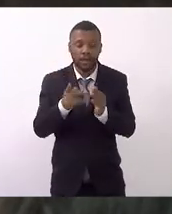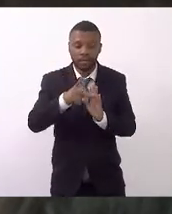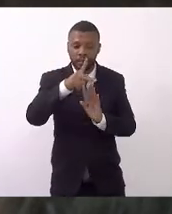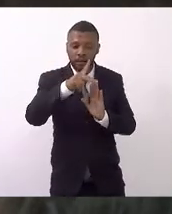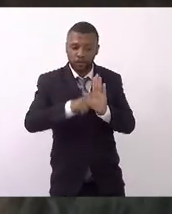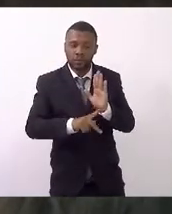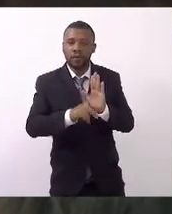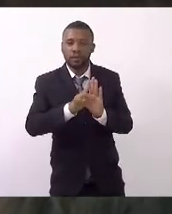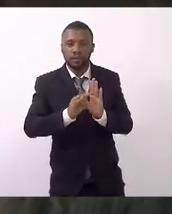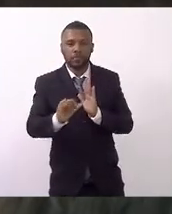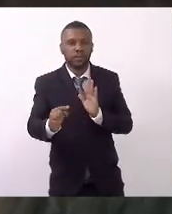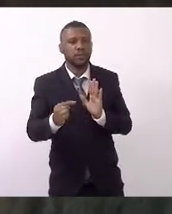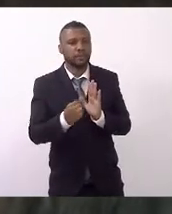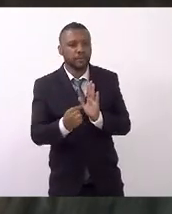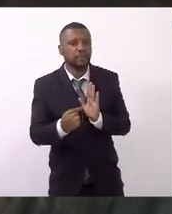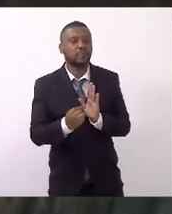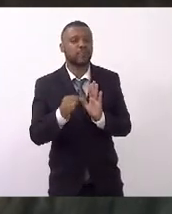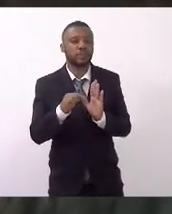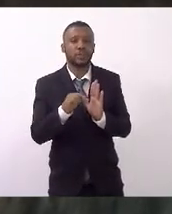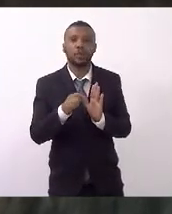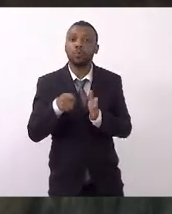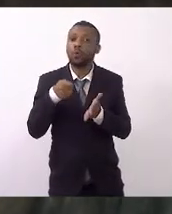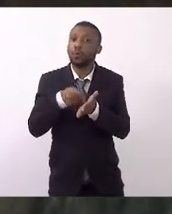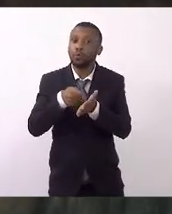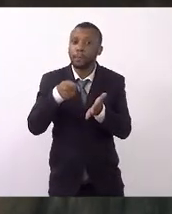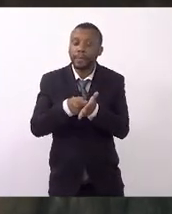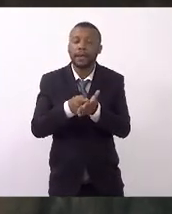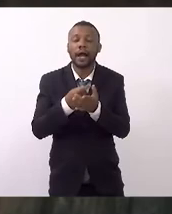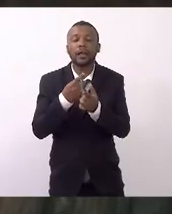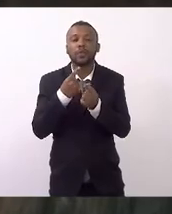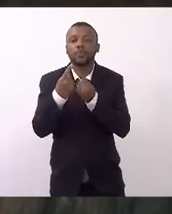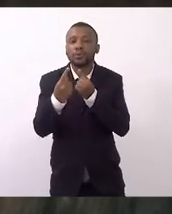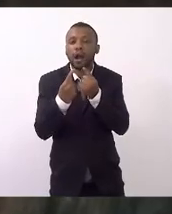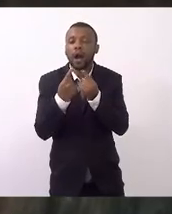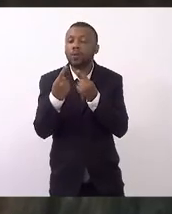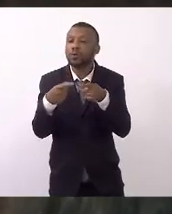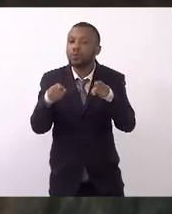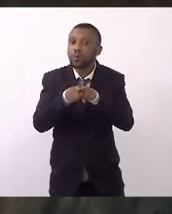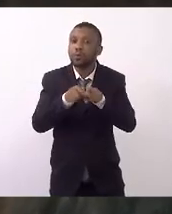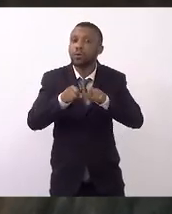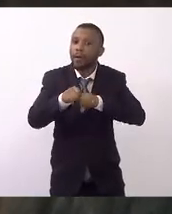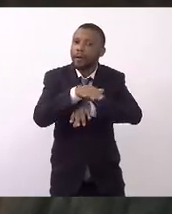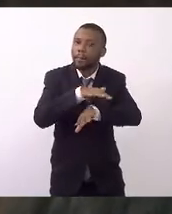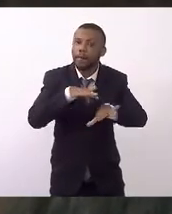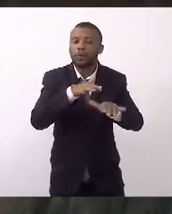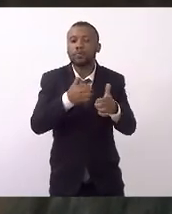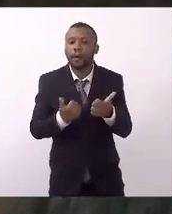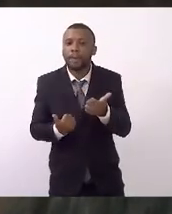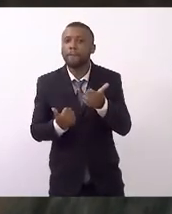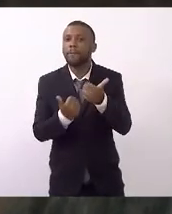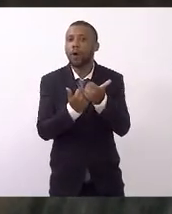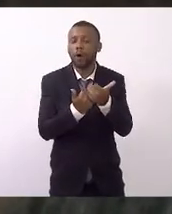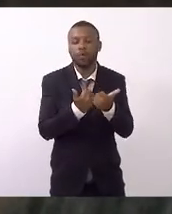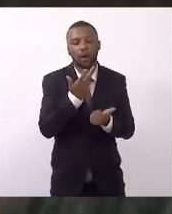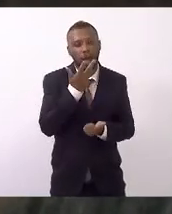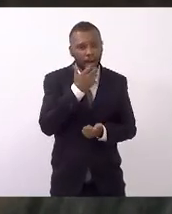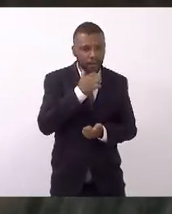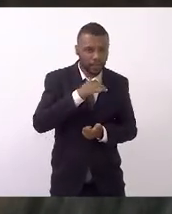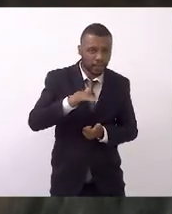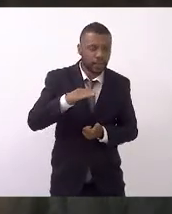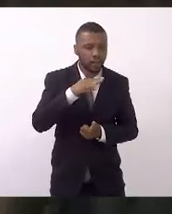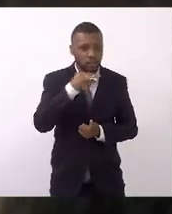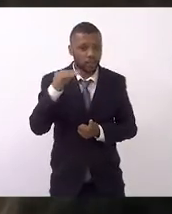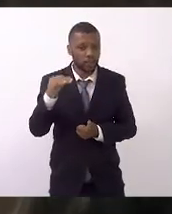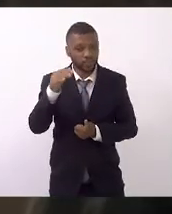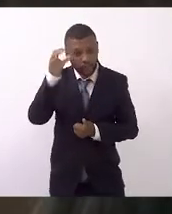que nos obriga a fazer um diálogo com os movimentos de apoio à criança e ao adolescente. Tia Ju,